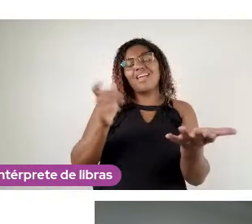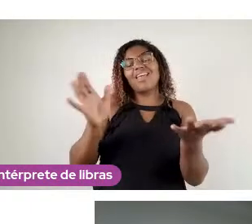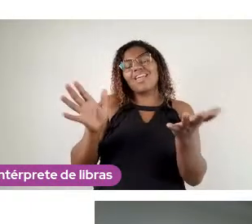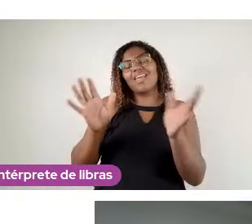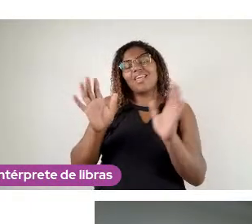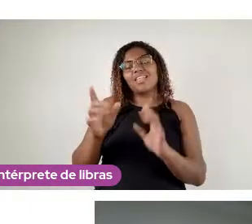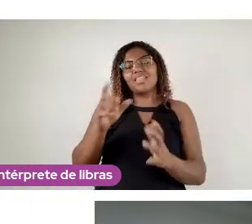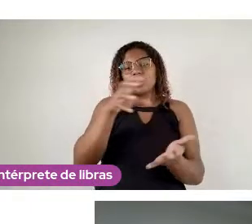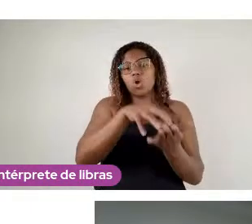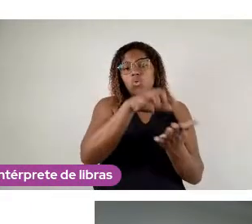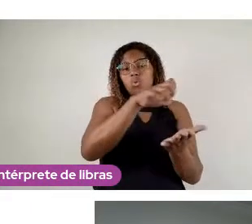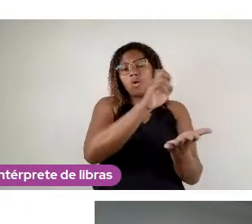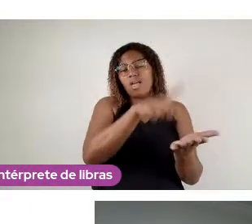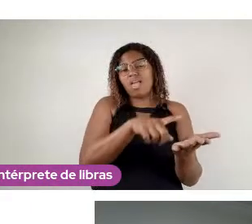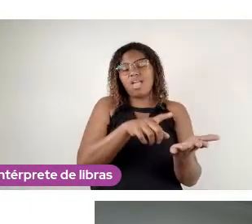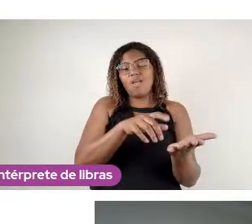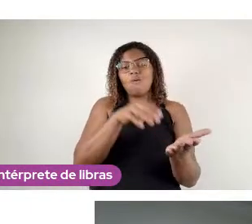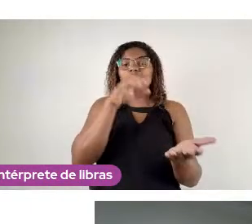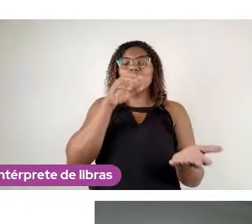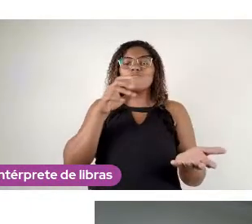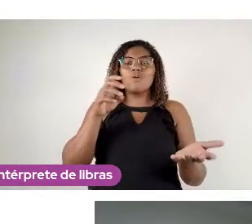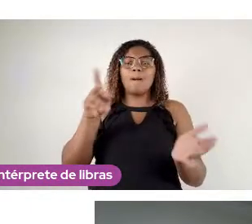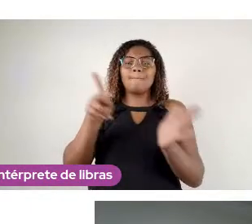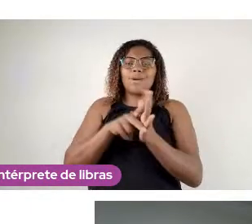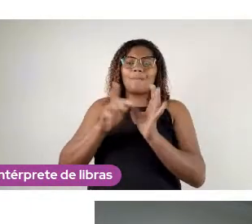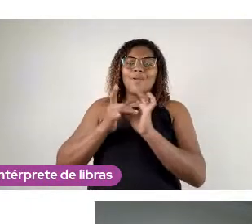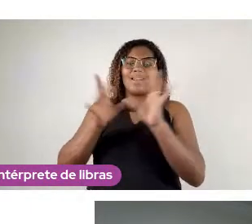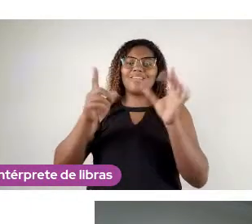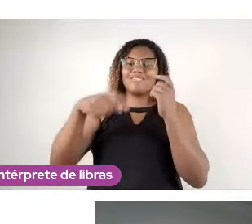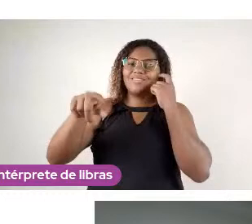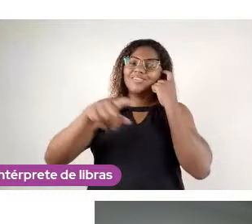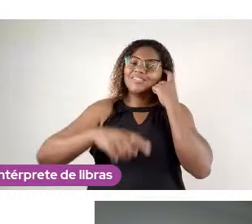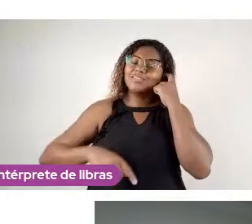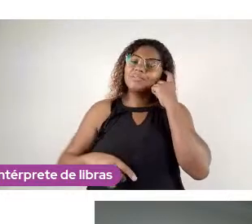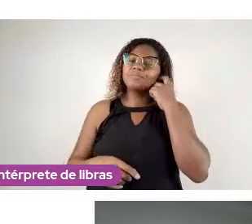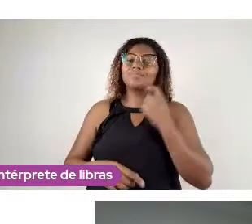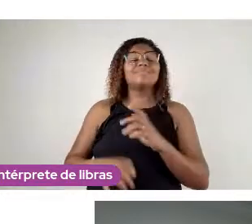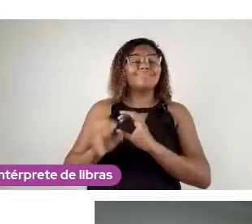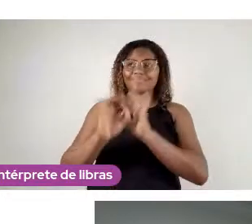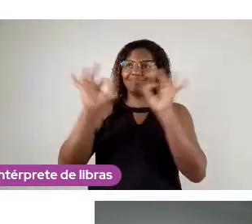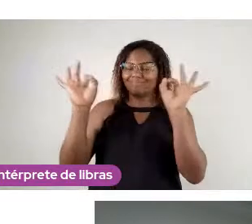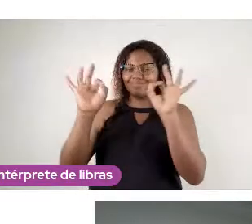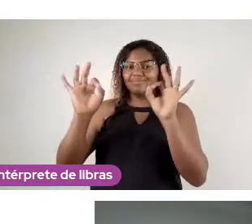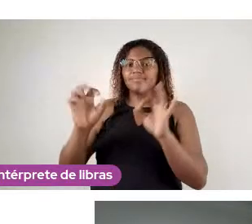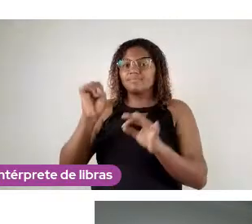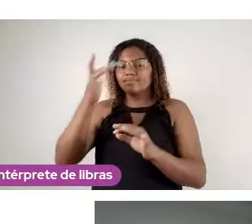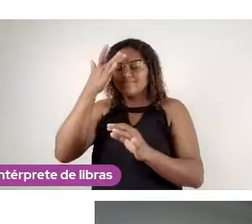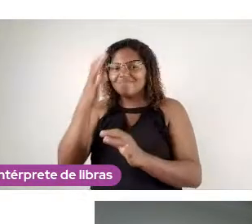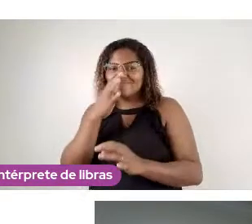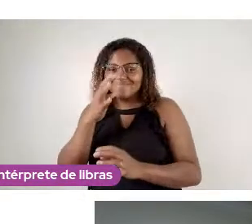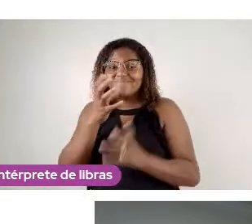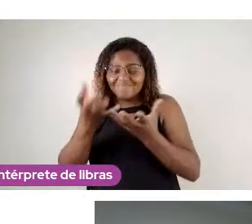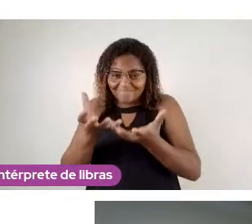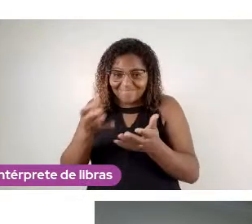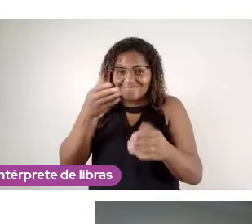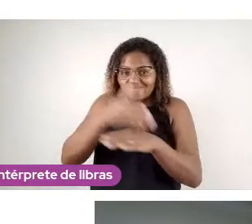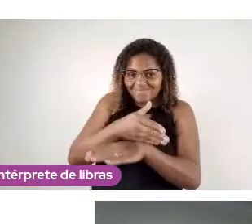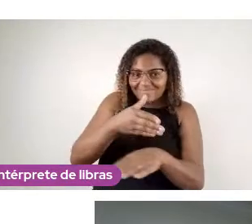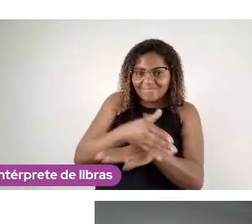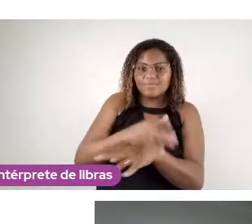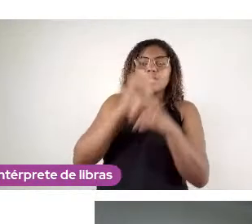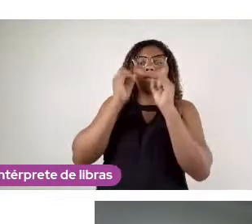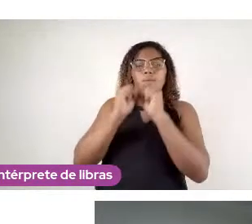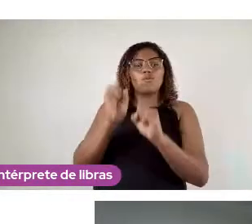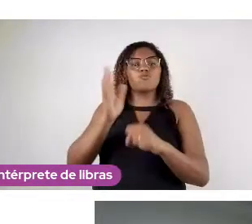é mais um desses setores disponíveis. Ah, que ótimo. Então, quem está assistindo aí, está interessado em participar, já